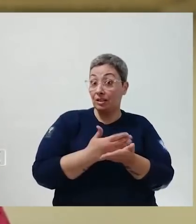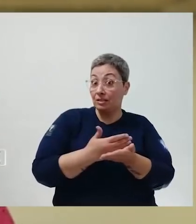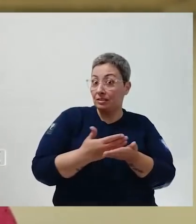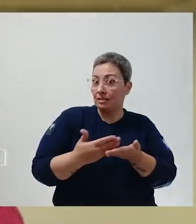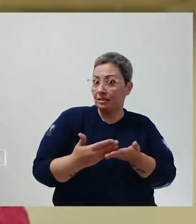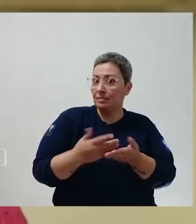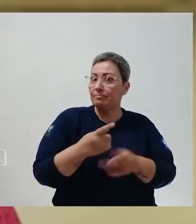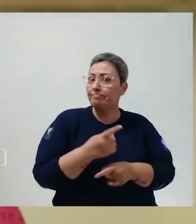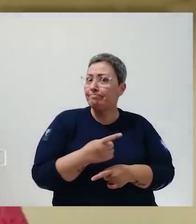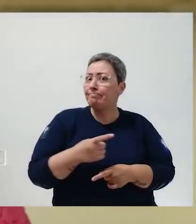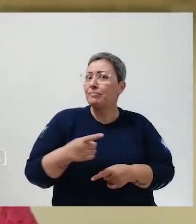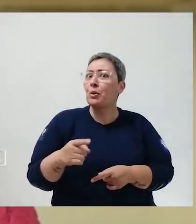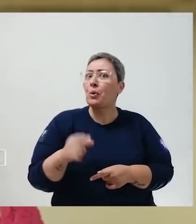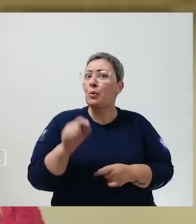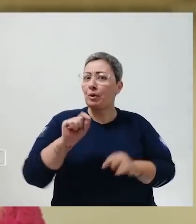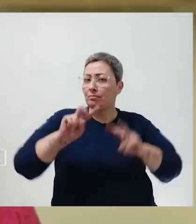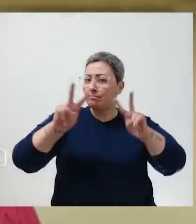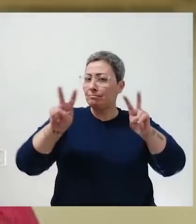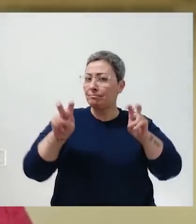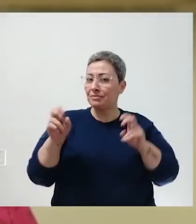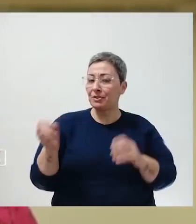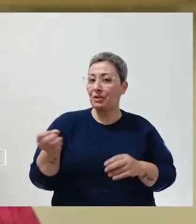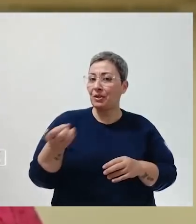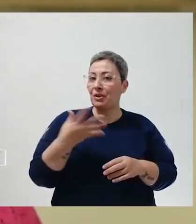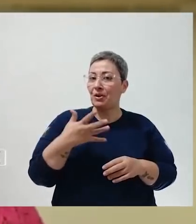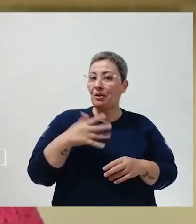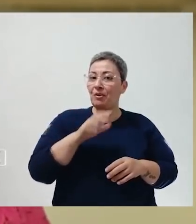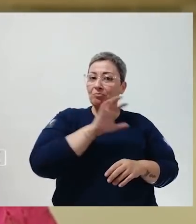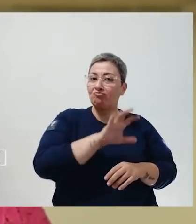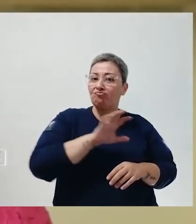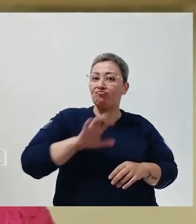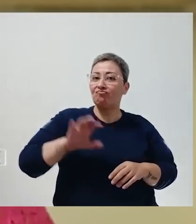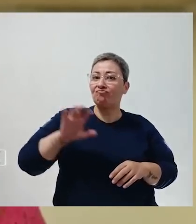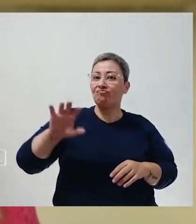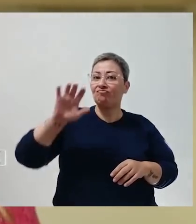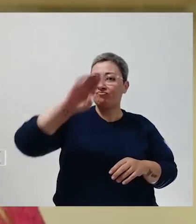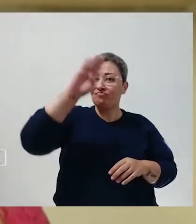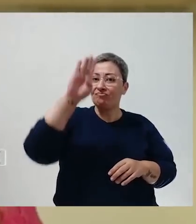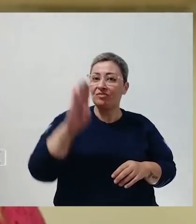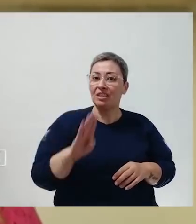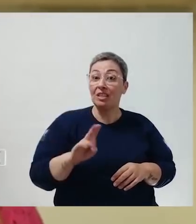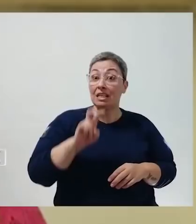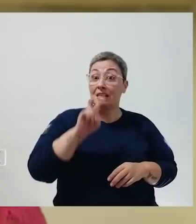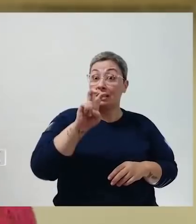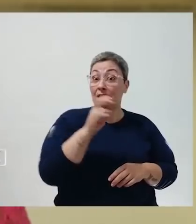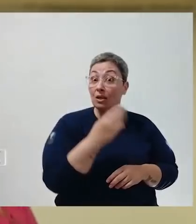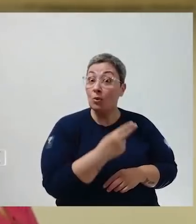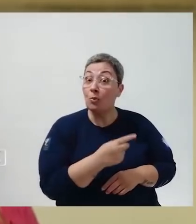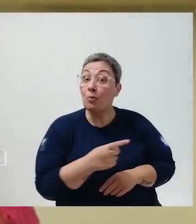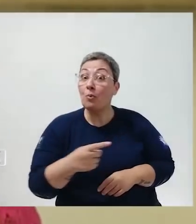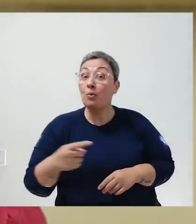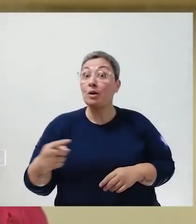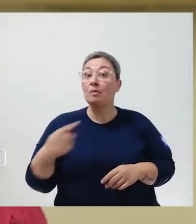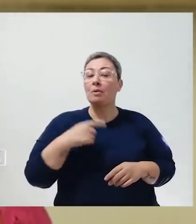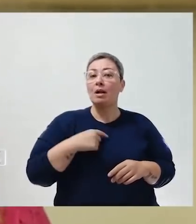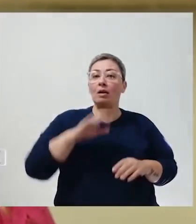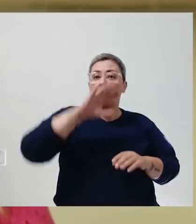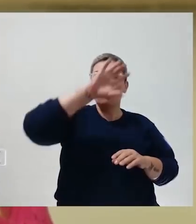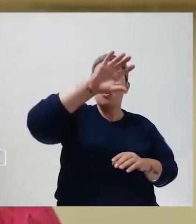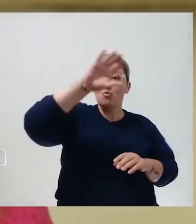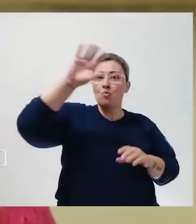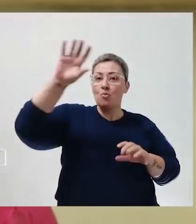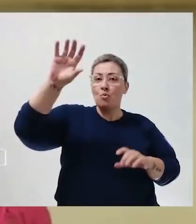Iniciamos essa semana com um tema novo: as regiões brasileiras. Serão 5 semanas, uma região